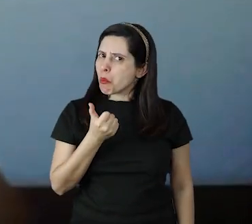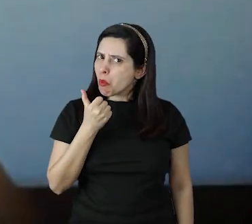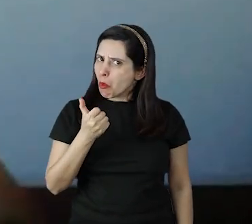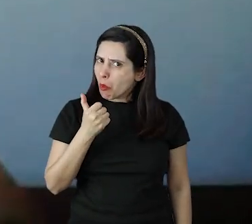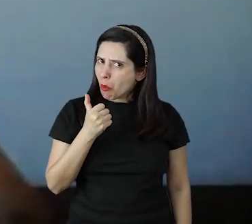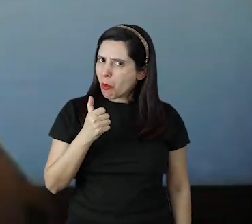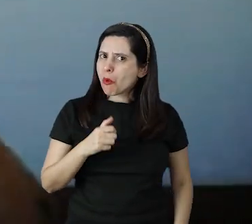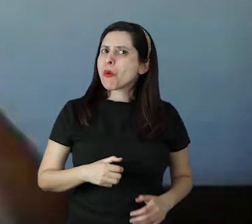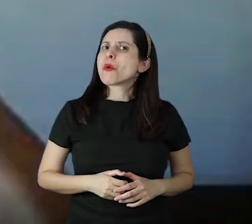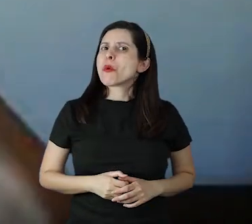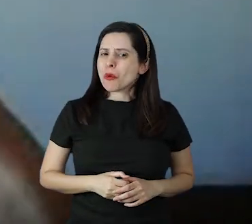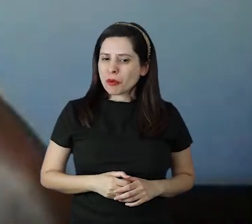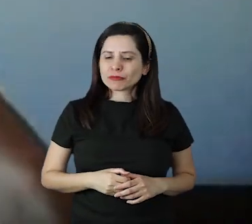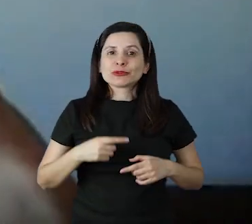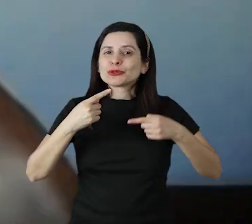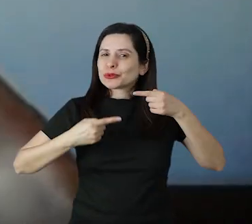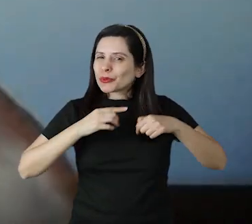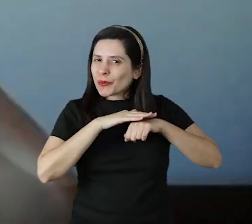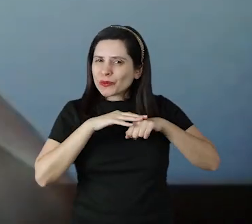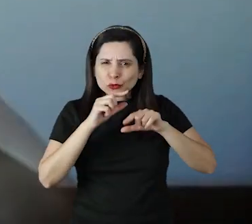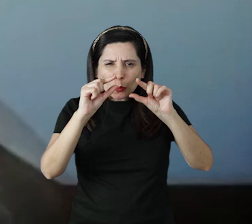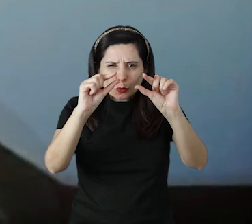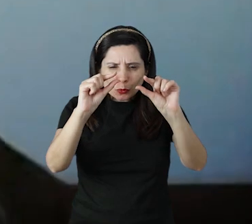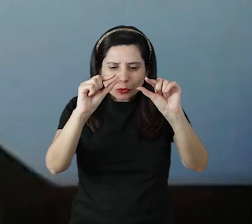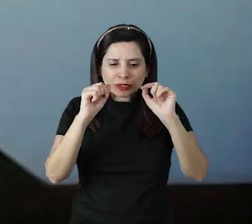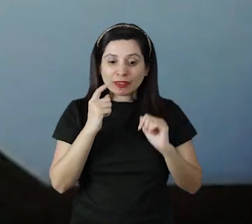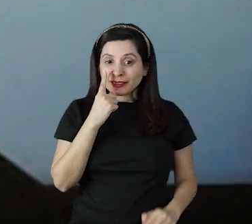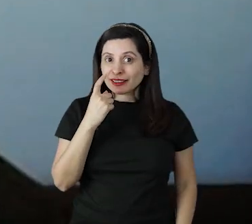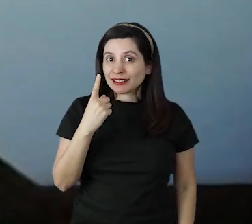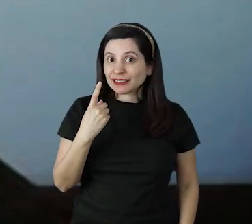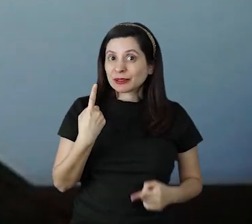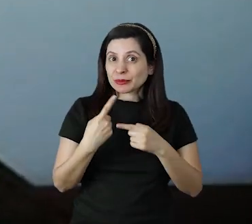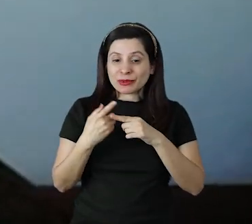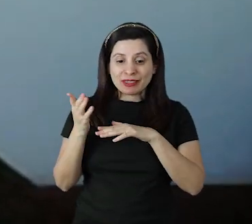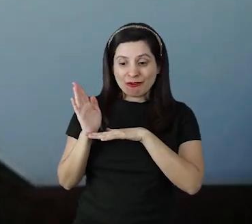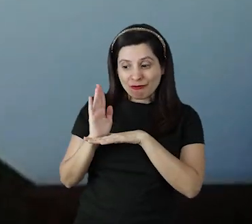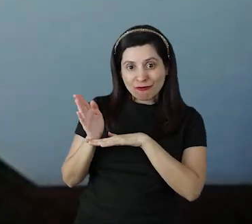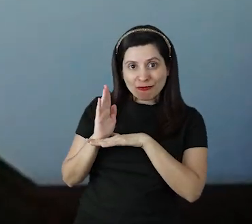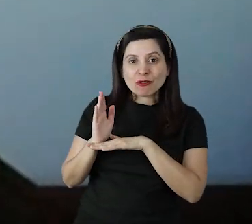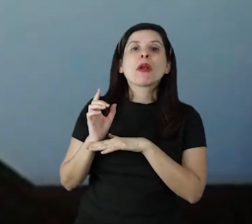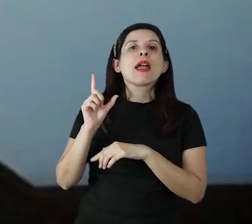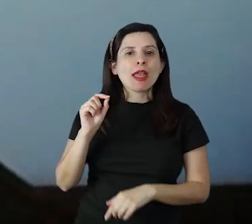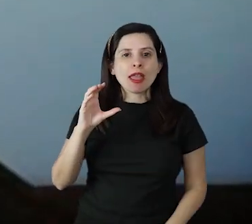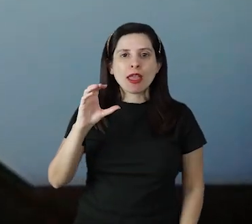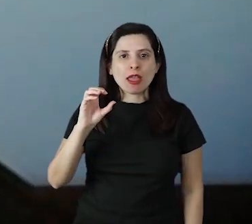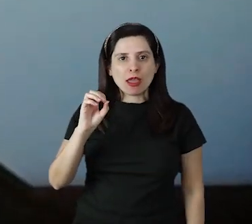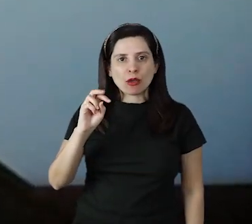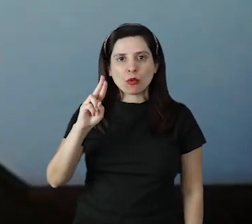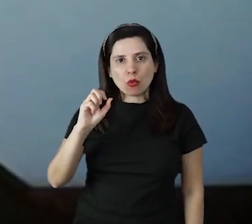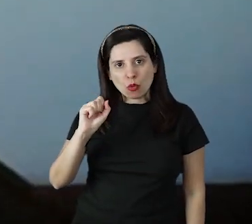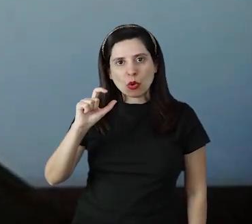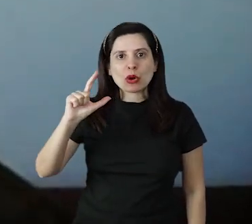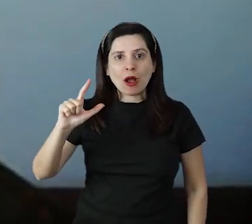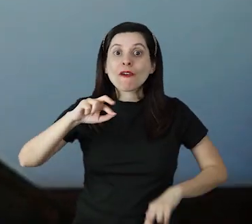gente discutir, só um minutinho. É interessante porque esse filme é um filme coral. né, de múltiplos